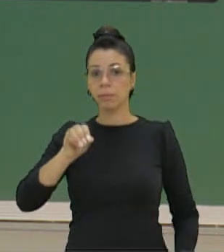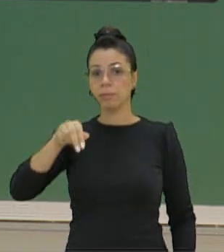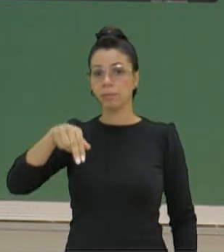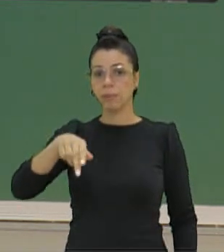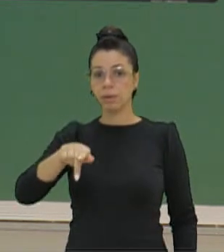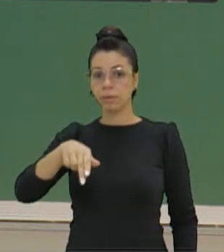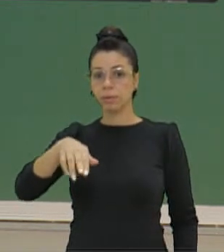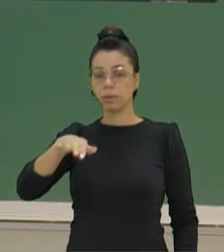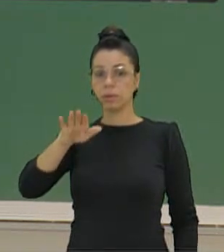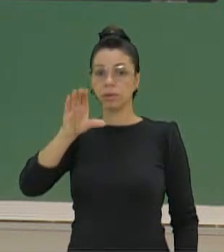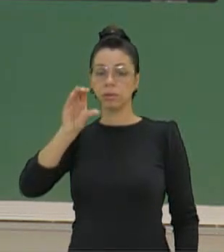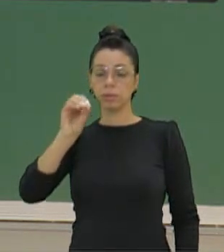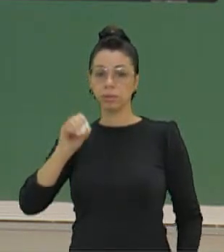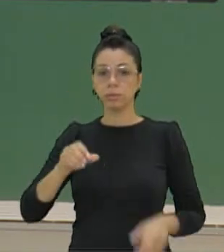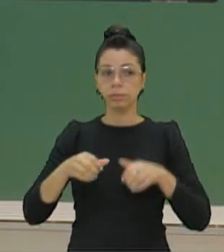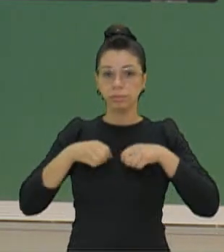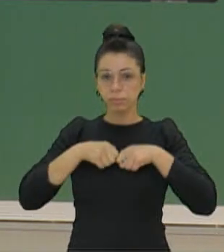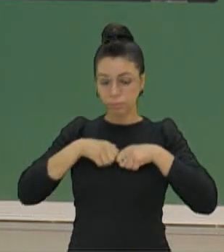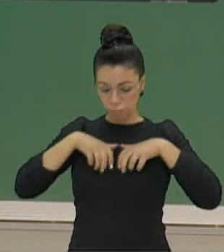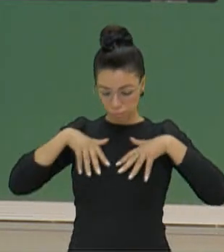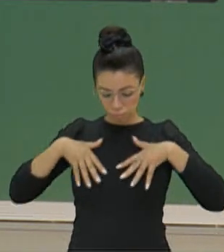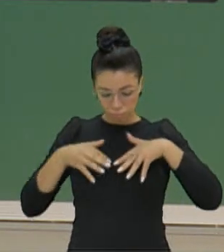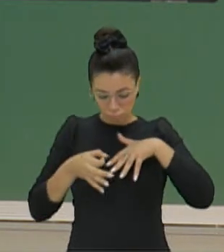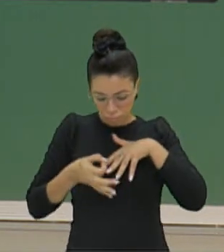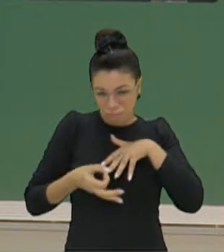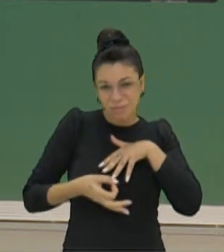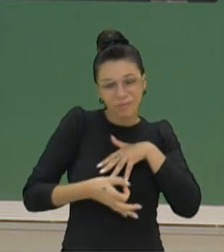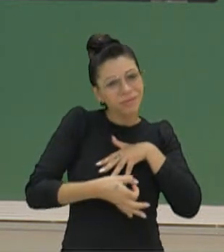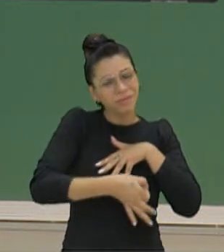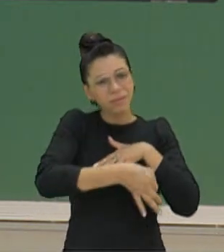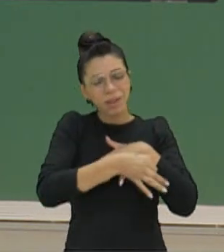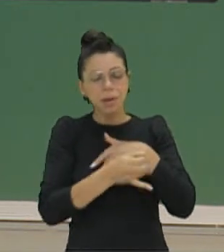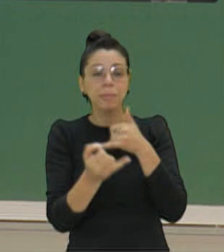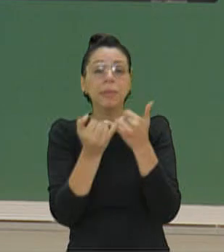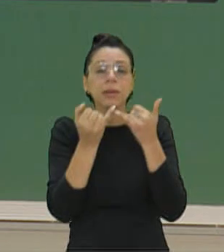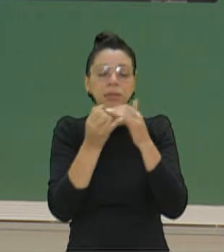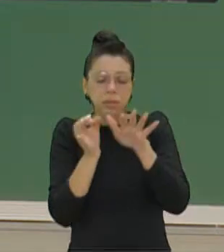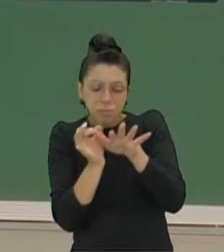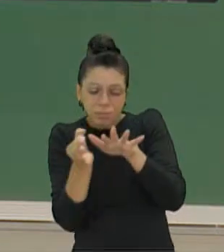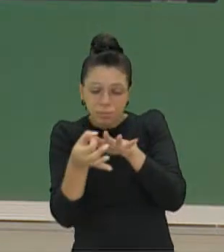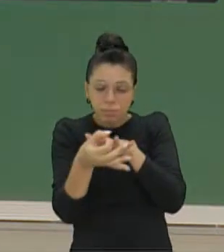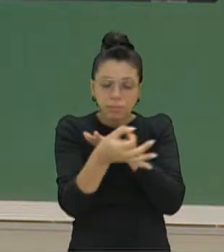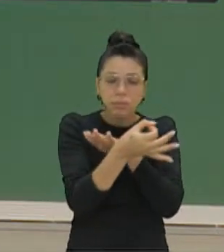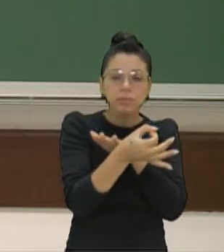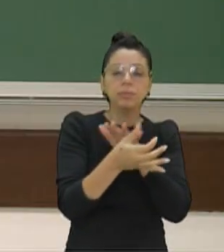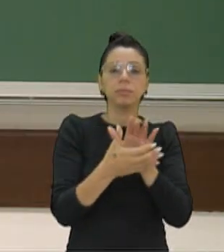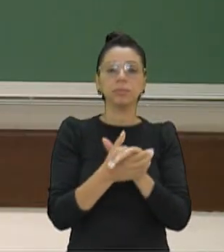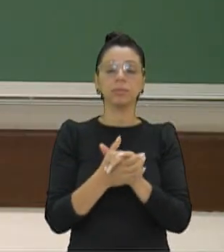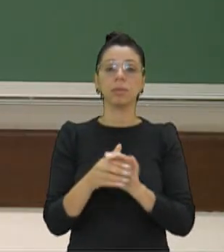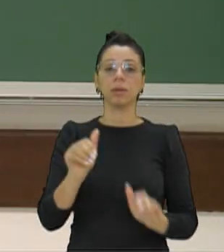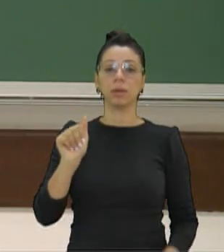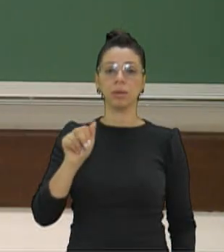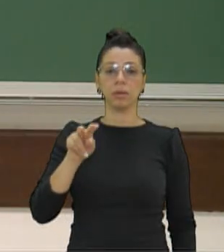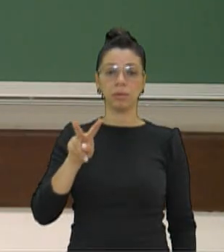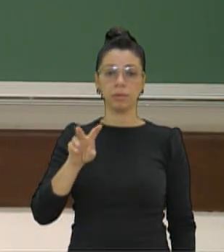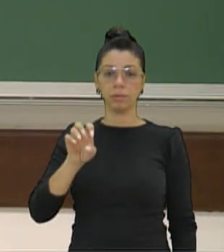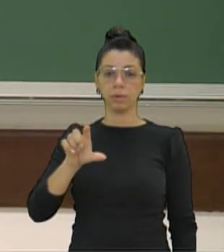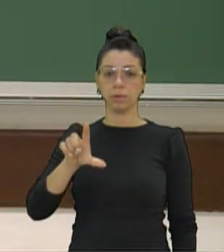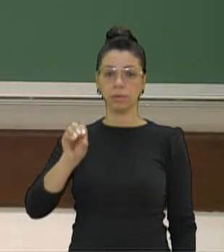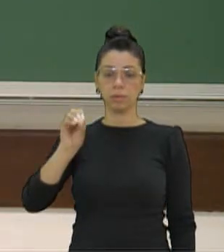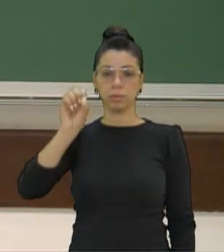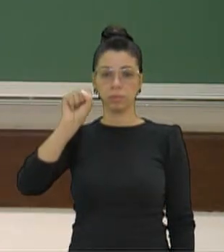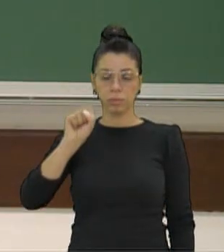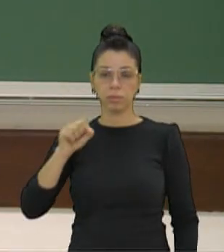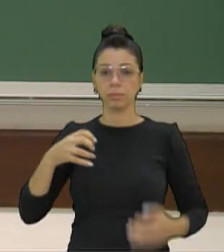finalmente chega lá naquele monte de, tipo umas bexiguinhas microscópicas, que são os alvéolos pulmonares.